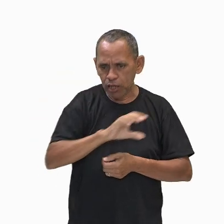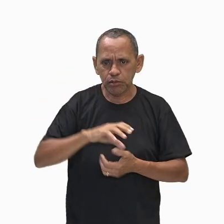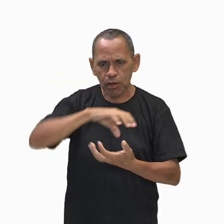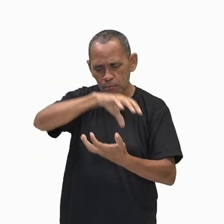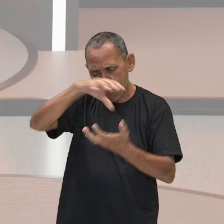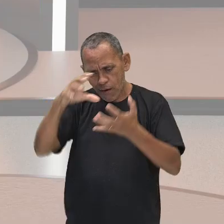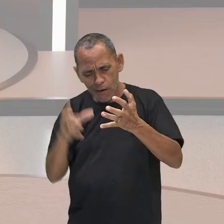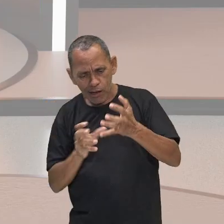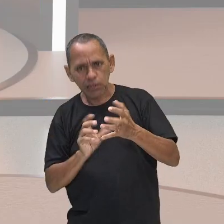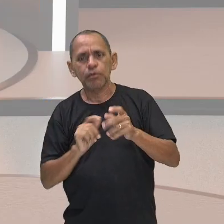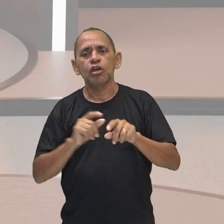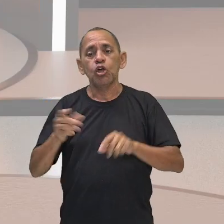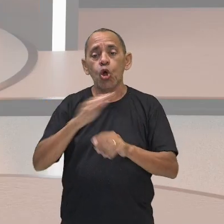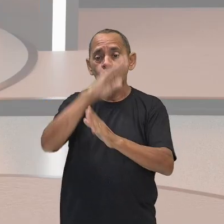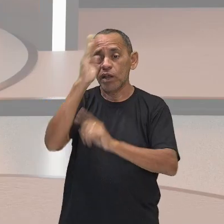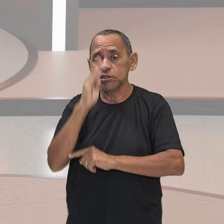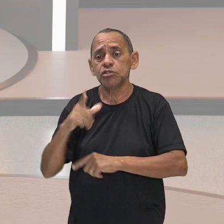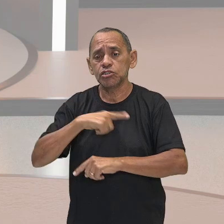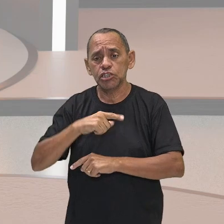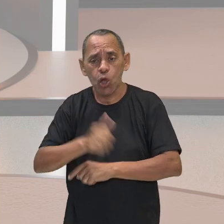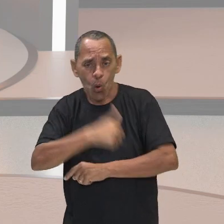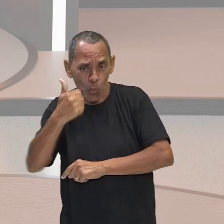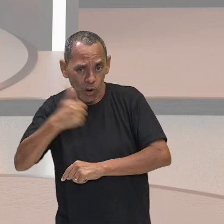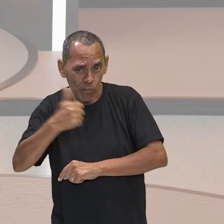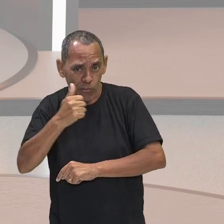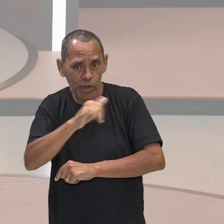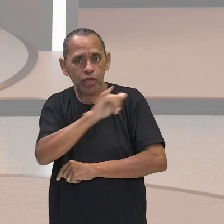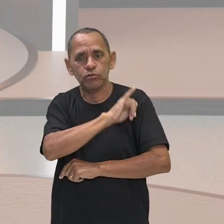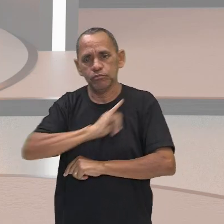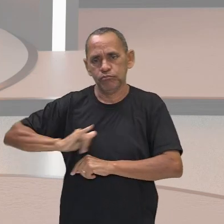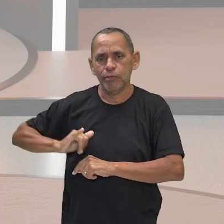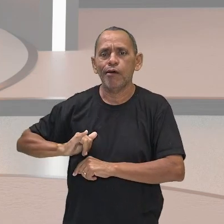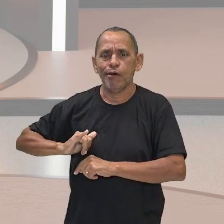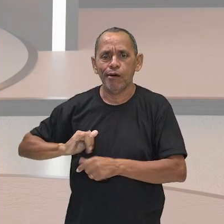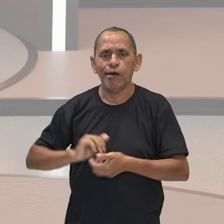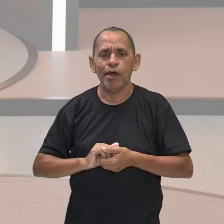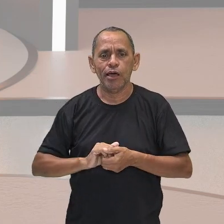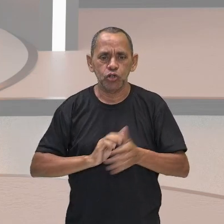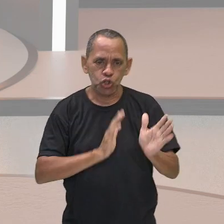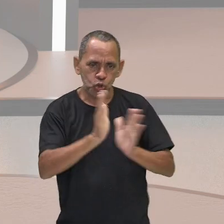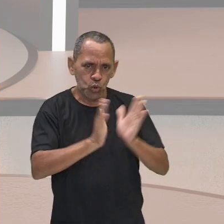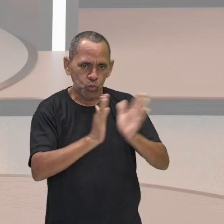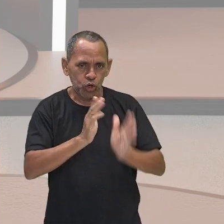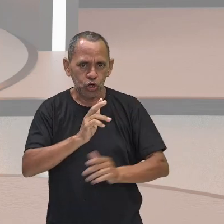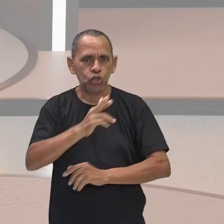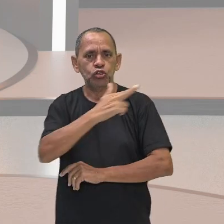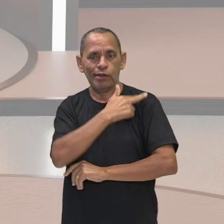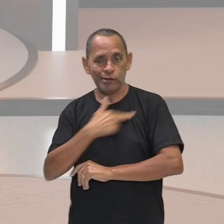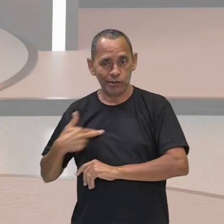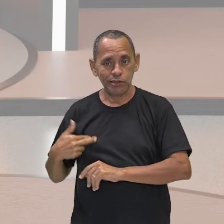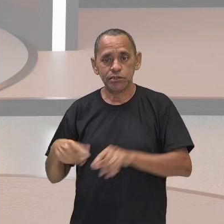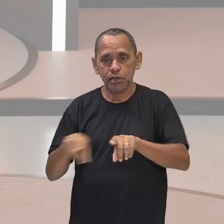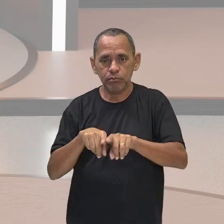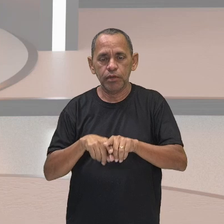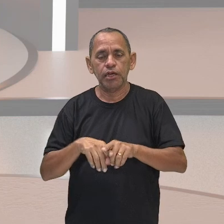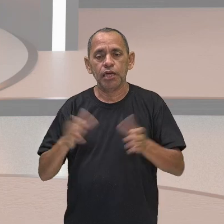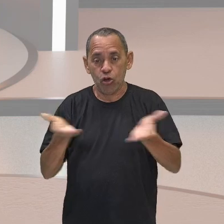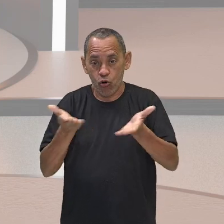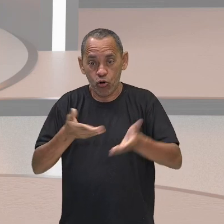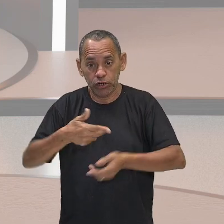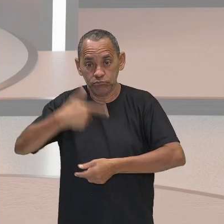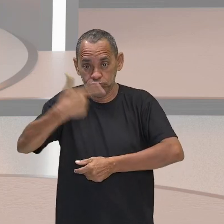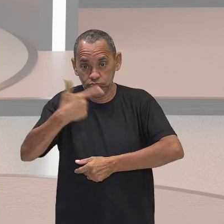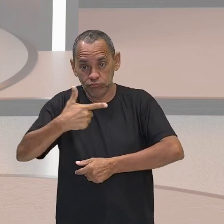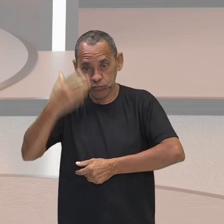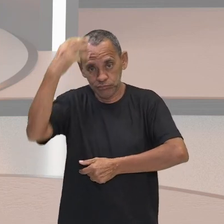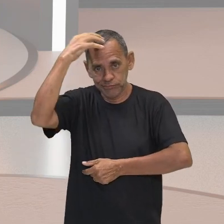ele tem aí o primeiro, não é mesmo, o império, tivemos o período das regências e temos agora um segundo império. Ou seja, que